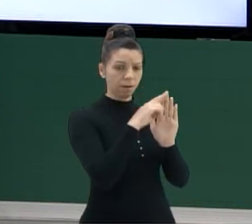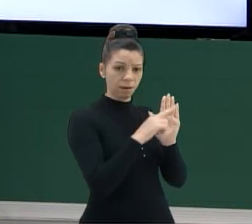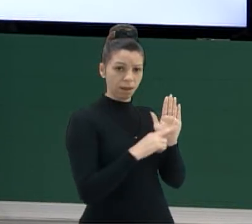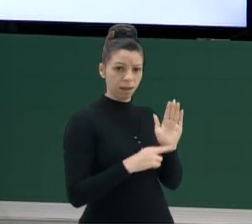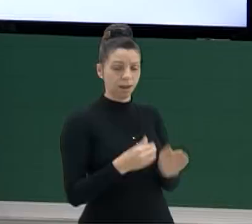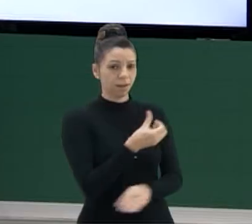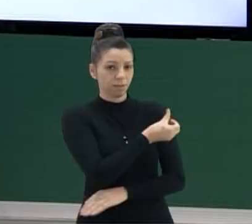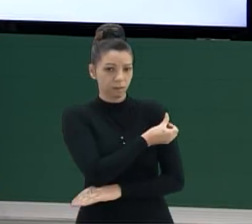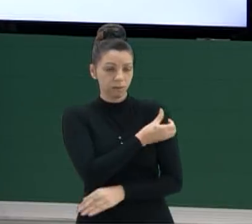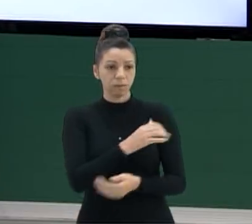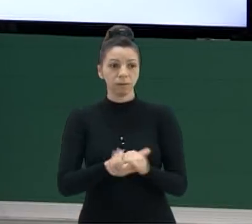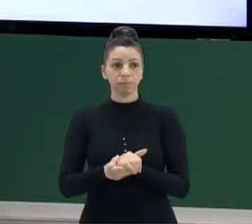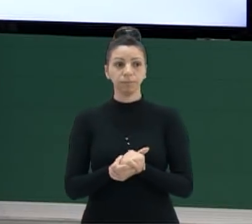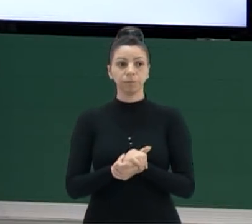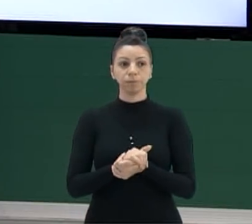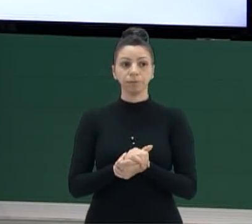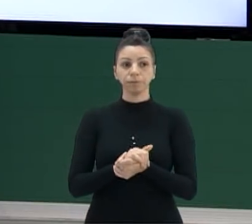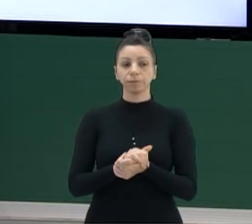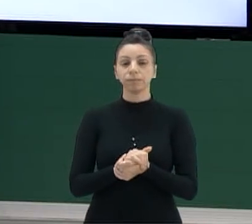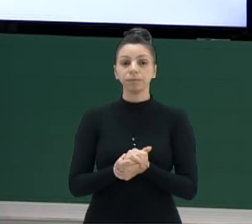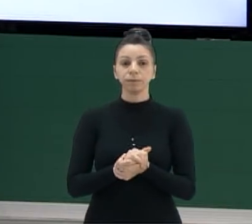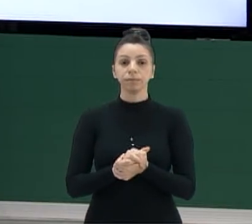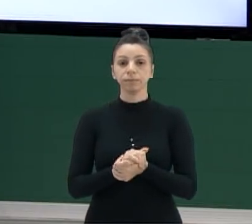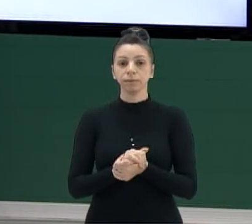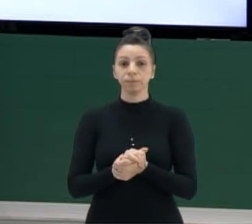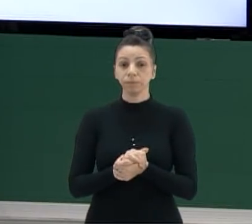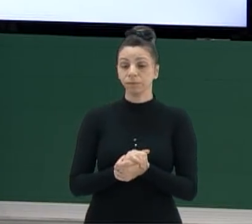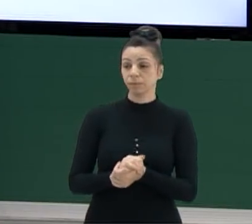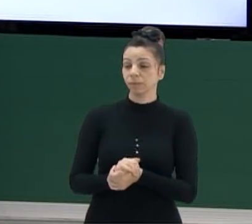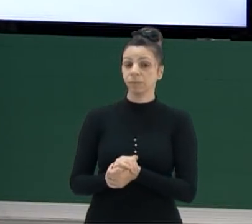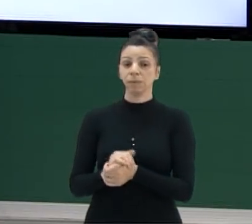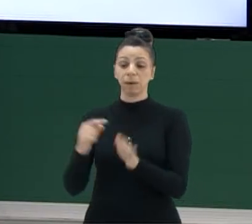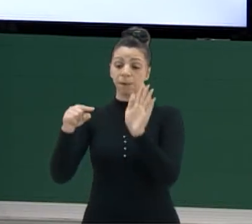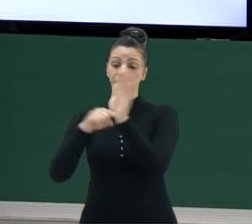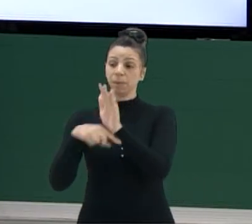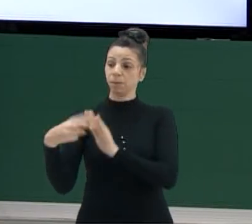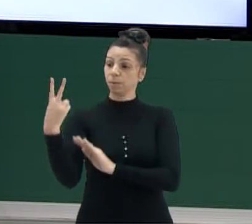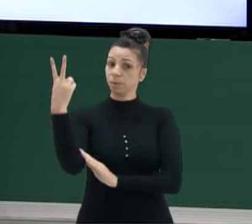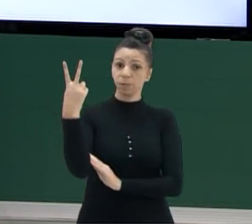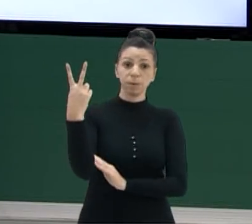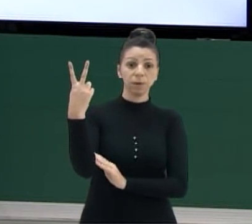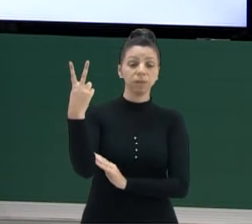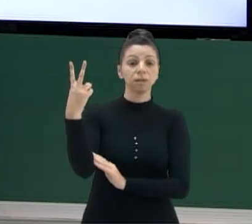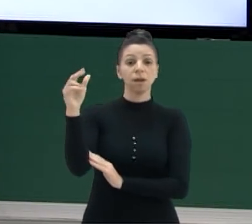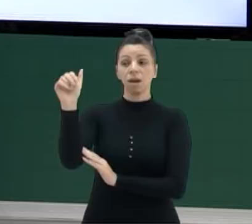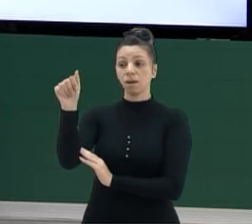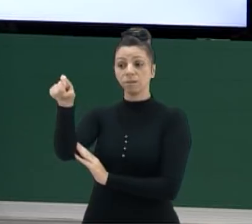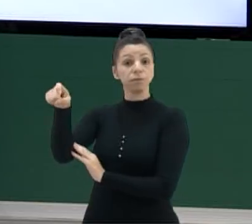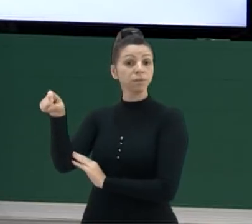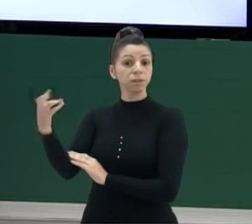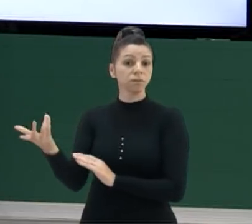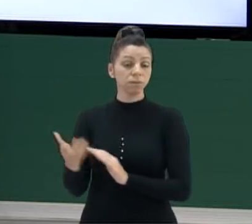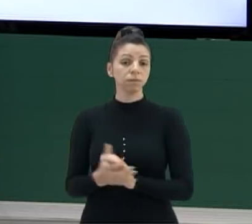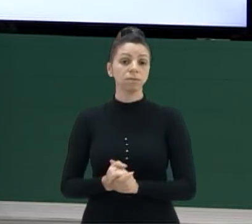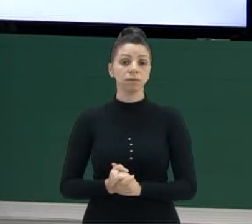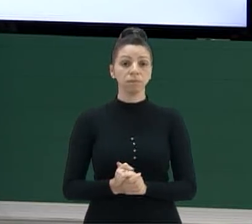ano? Quanto que vai dar? 5 menos 7, menos 2. A resposta, menos